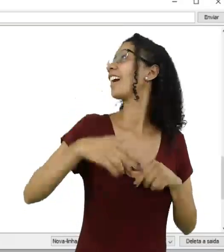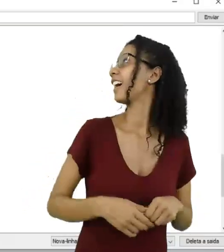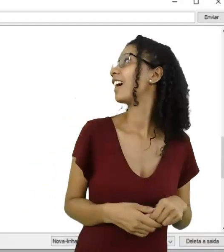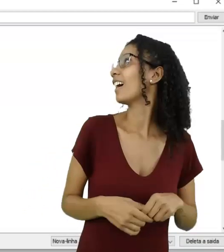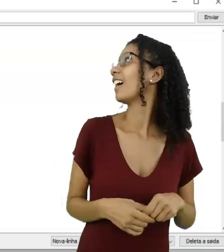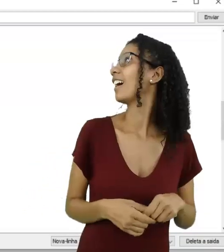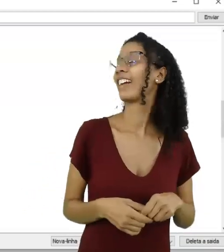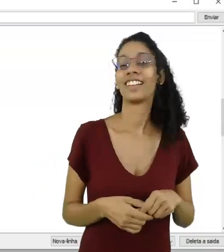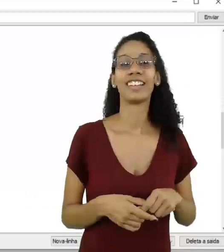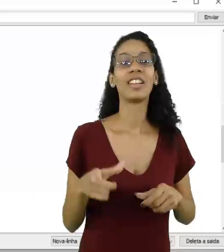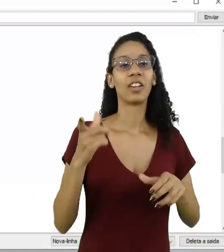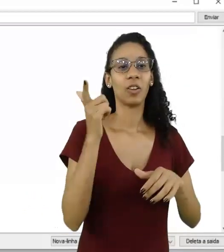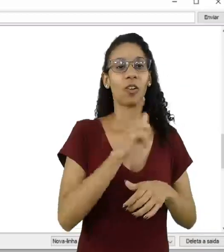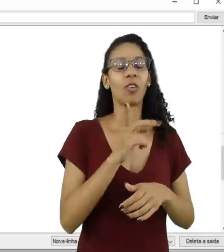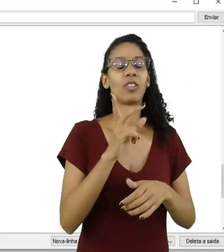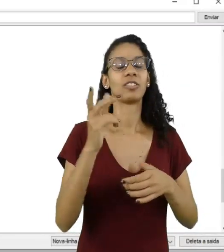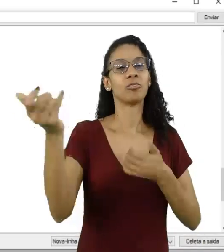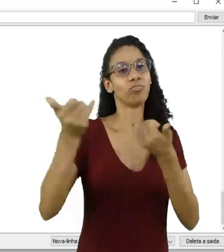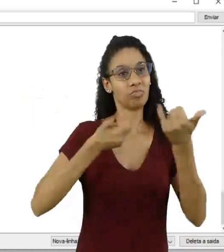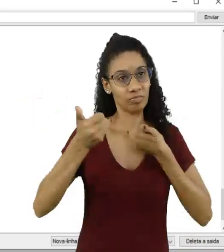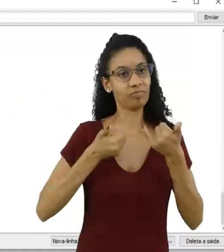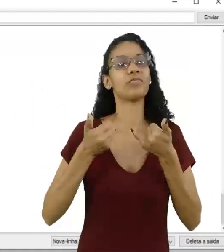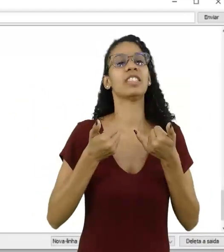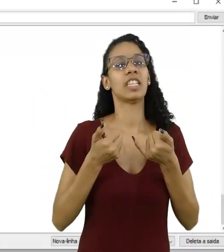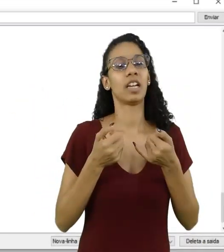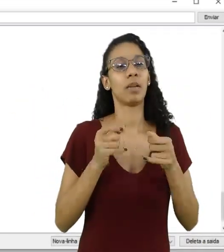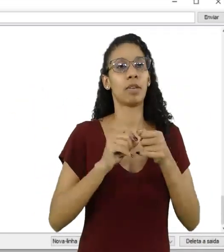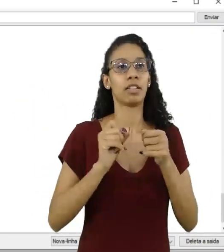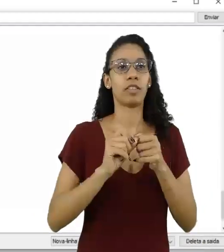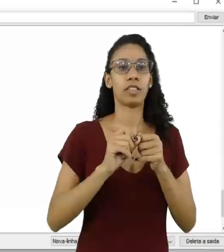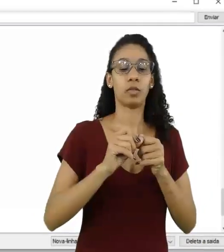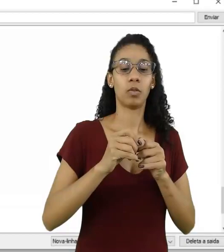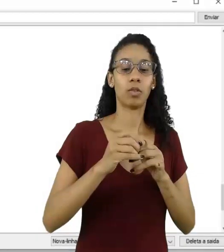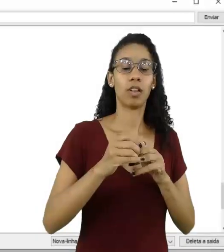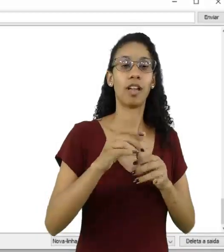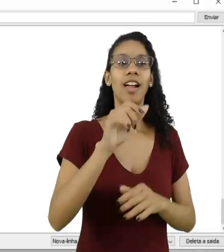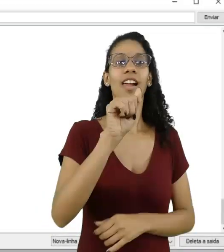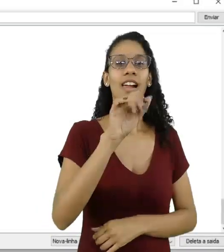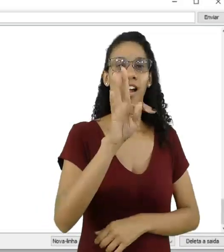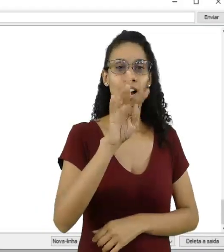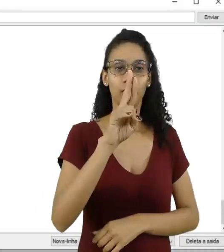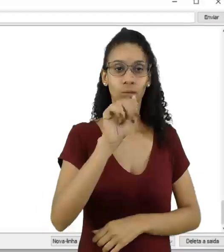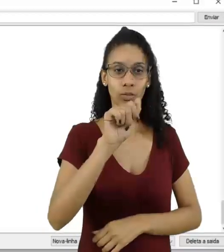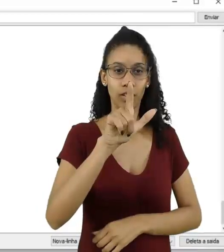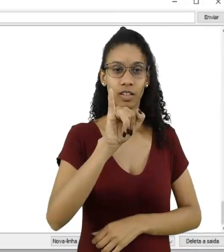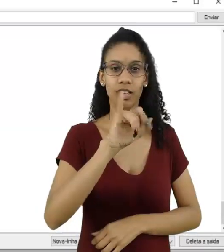eu tiro, eu continuo recebendo os valores lá embaixo, só que ele não está atualizando automaticamente.